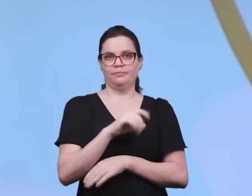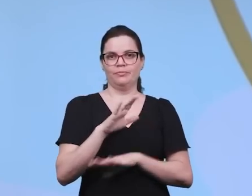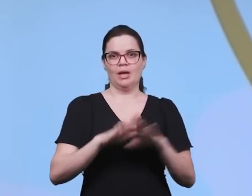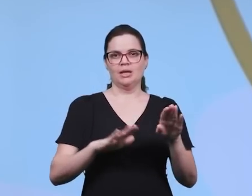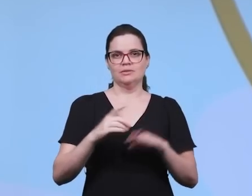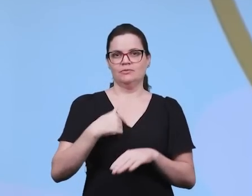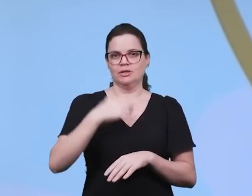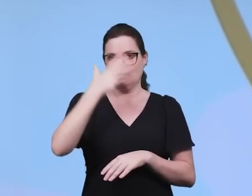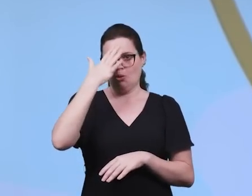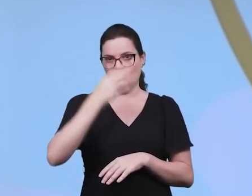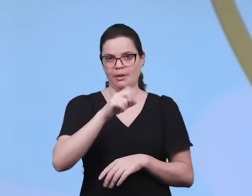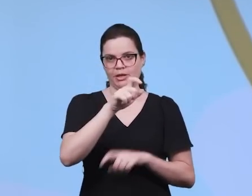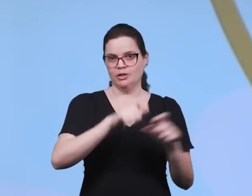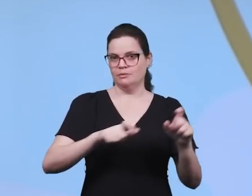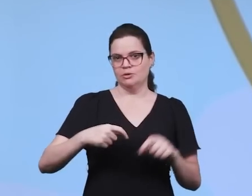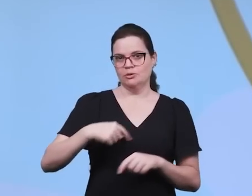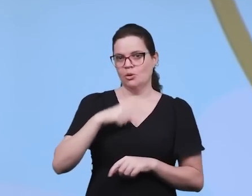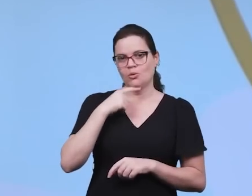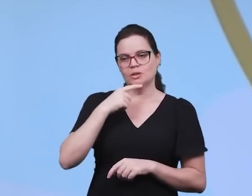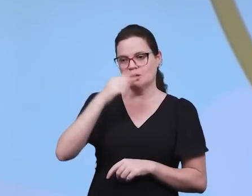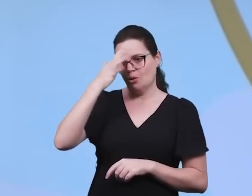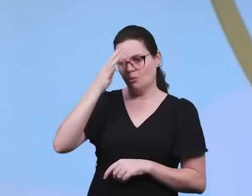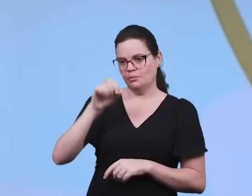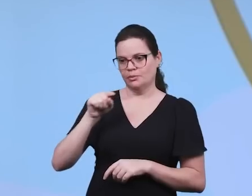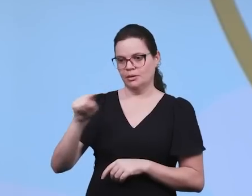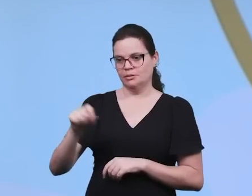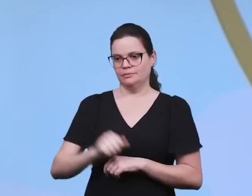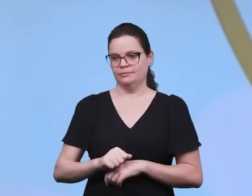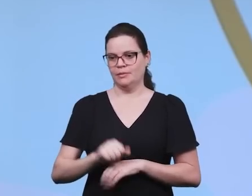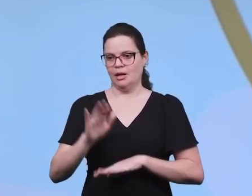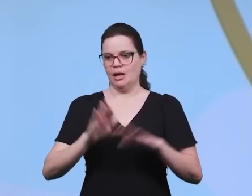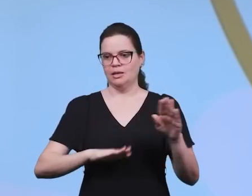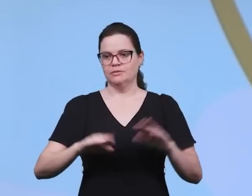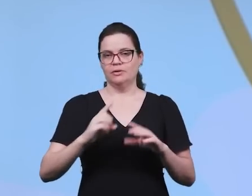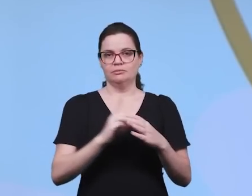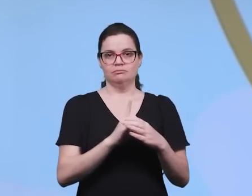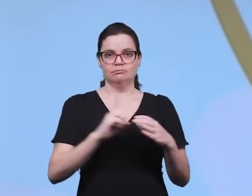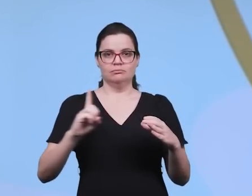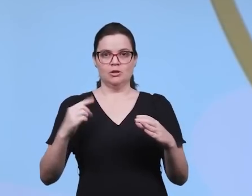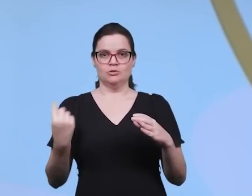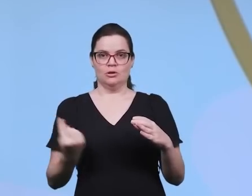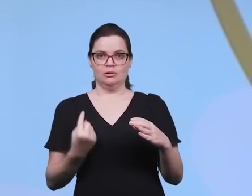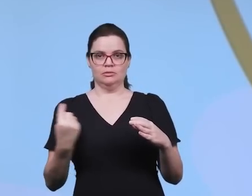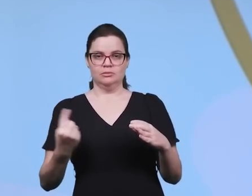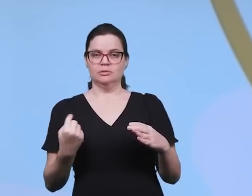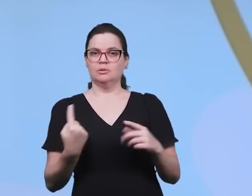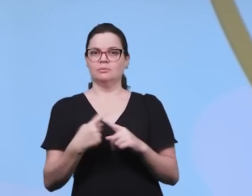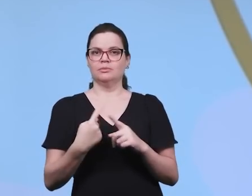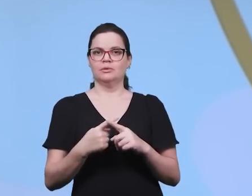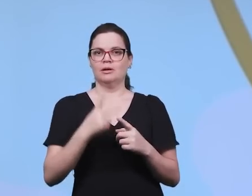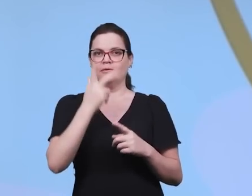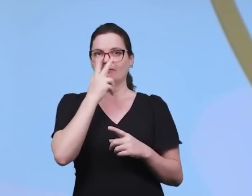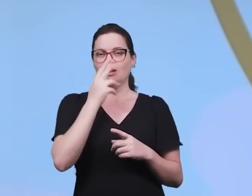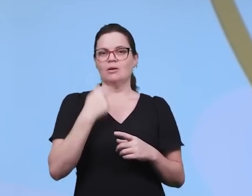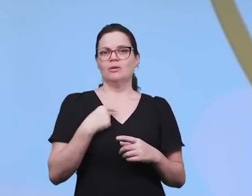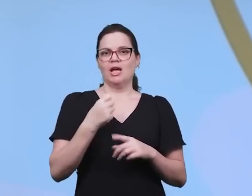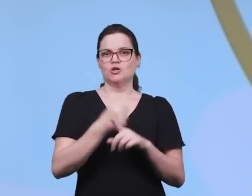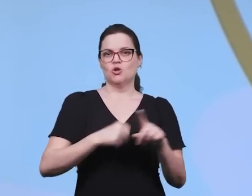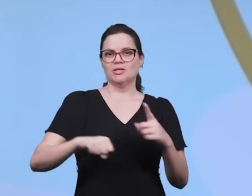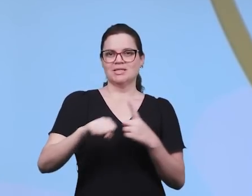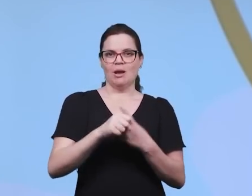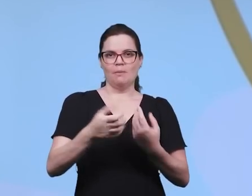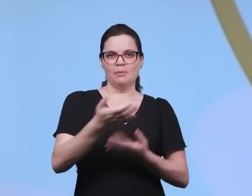mal compreendido, muitas das vezes se isolando. A gente chama de bateria social é muito baixa,